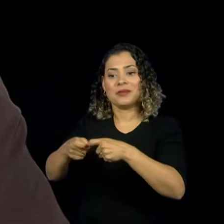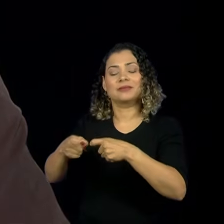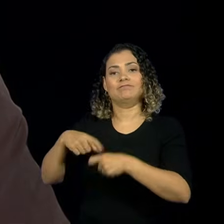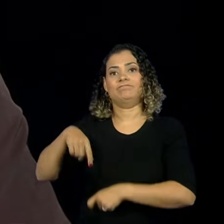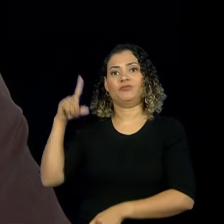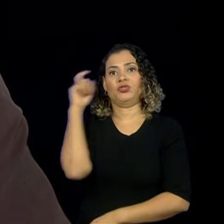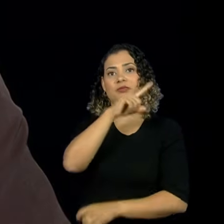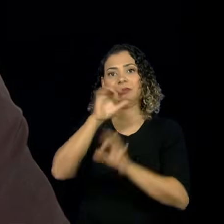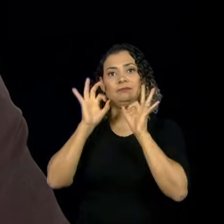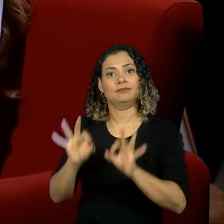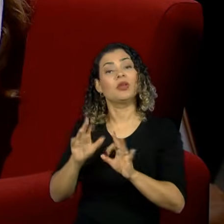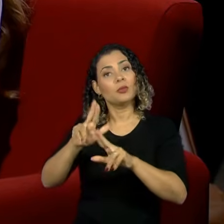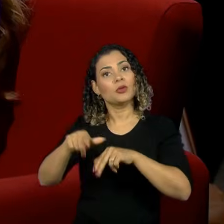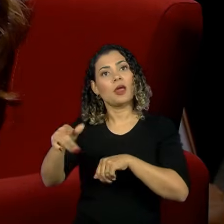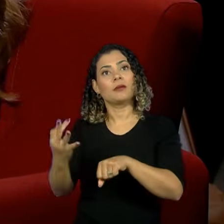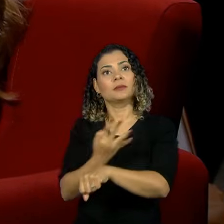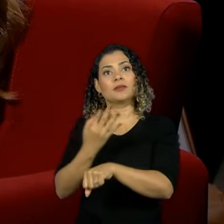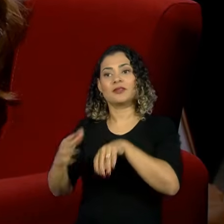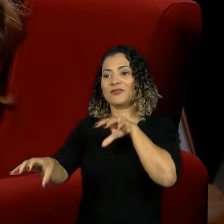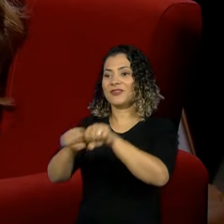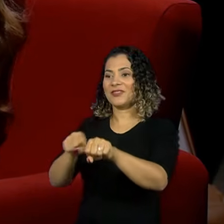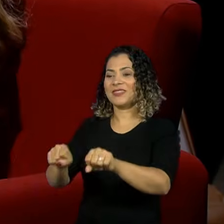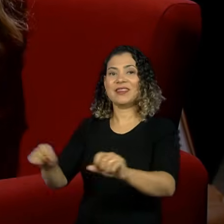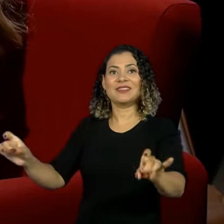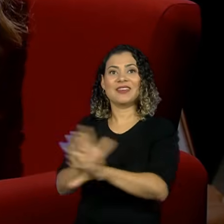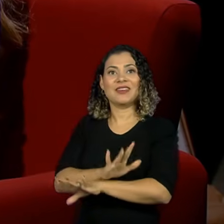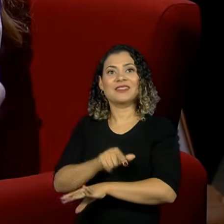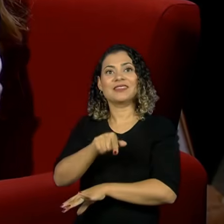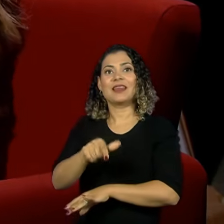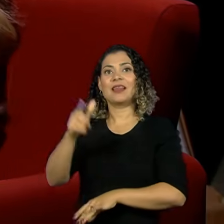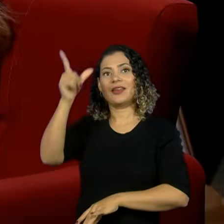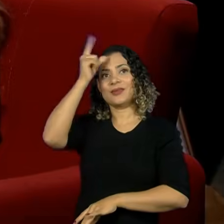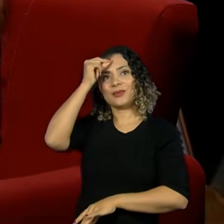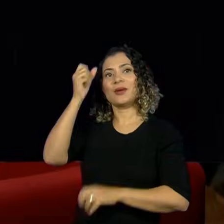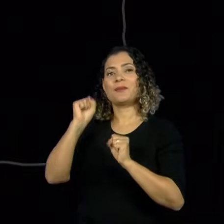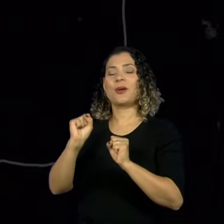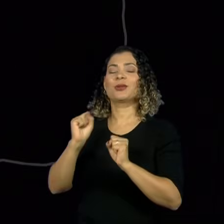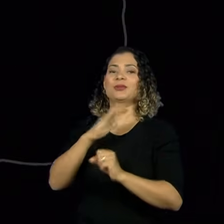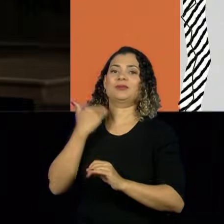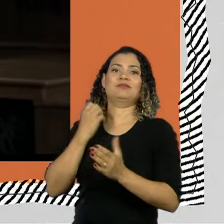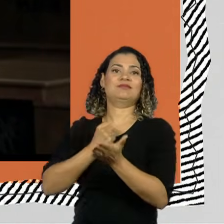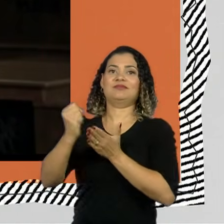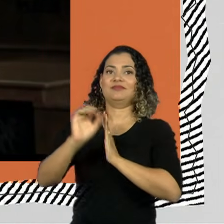Então ela aguentou firme no dia que eu recebi o diploma, ela falou assim, missão cumprida, posso ir embora.